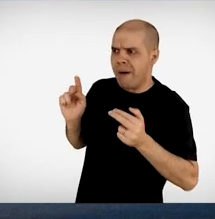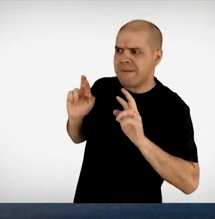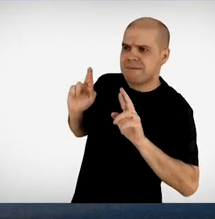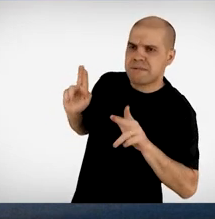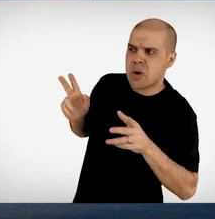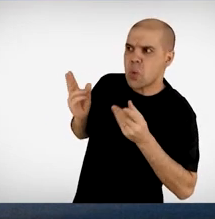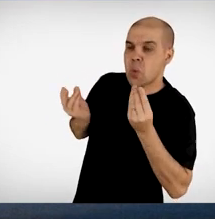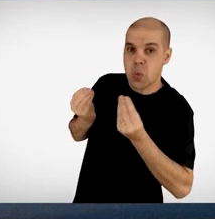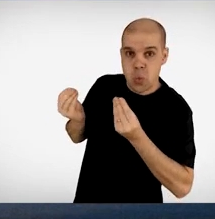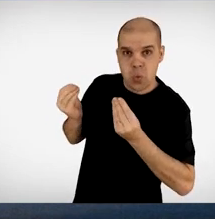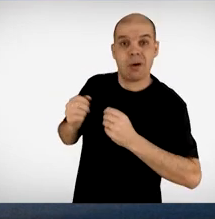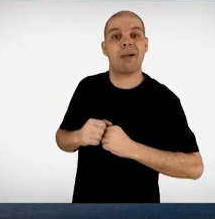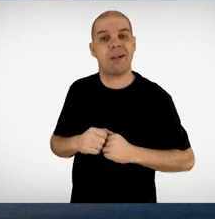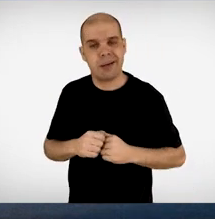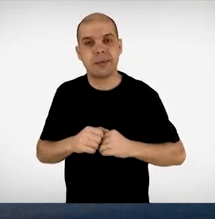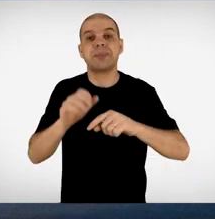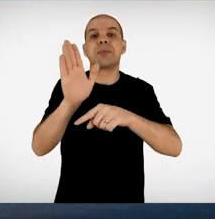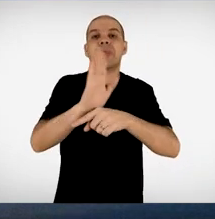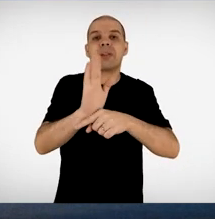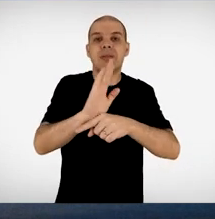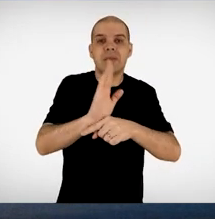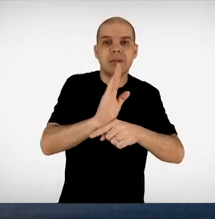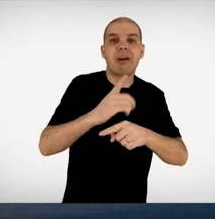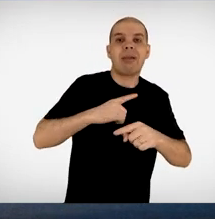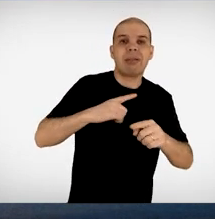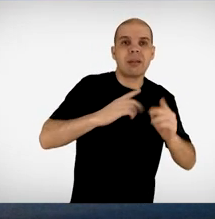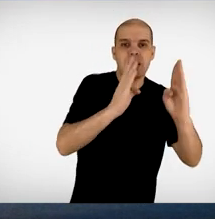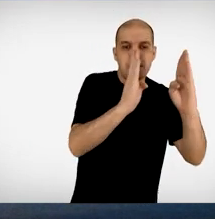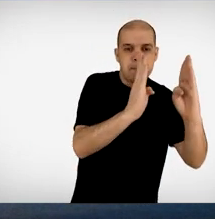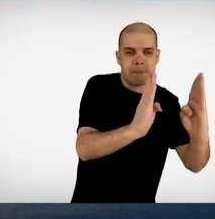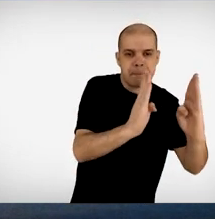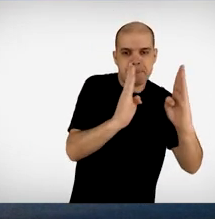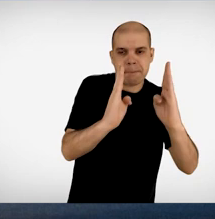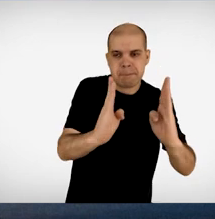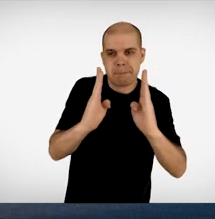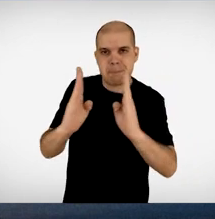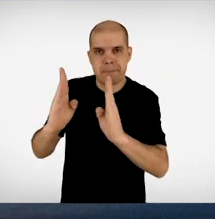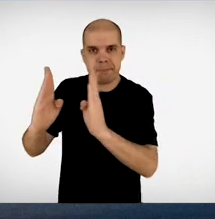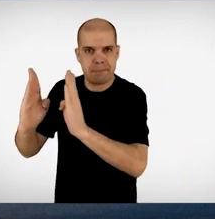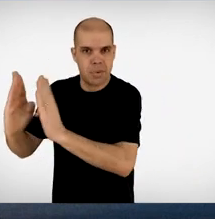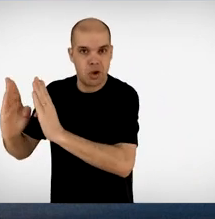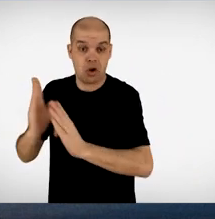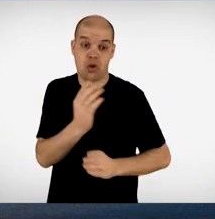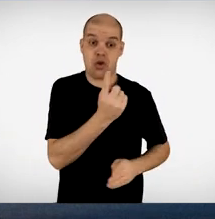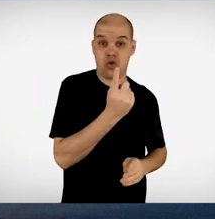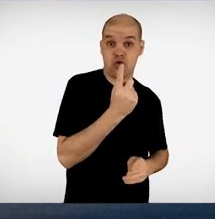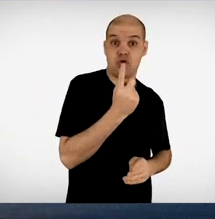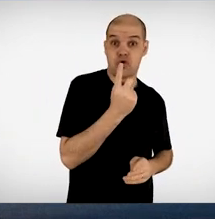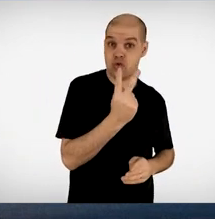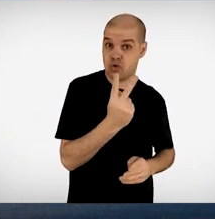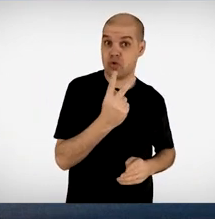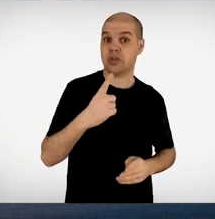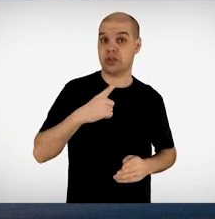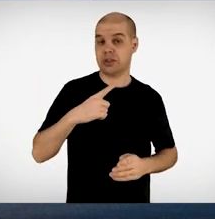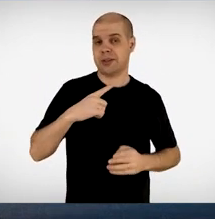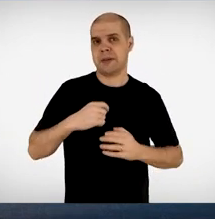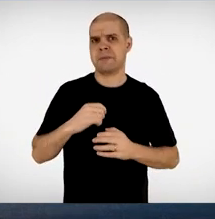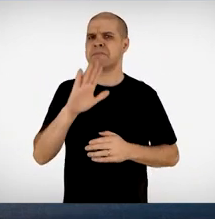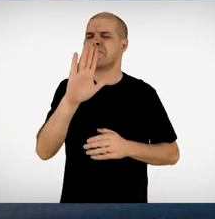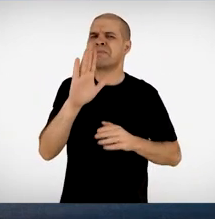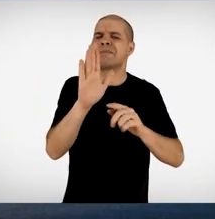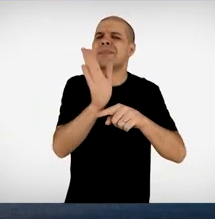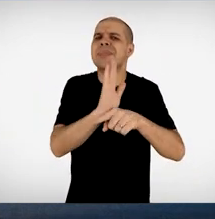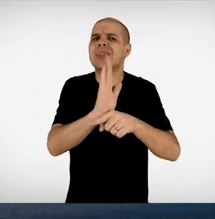como vocês viram, é estruturado em 12 capítulos, além da introdução e do desfecho. Inicialmente, a gente acha